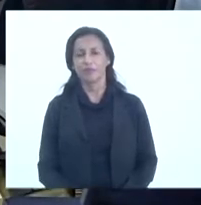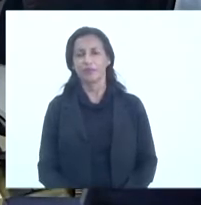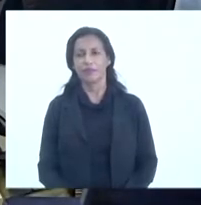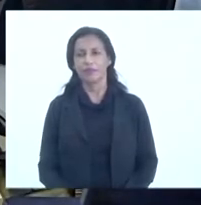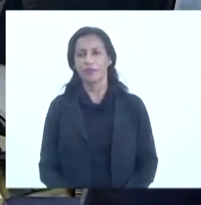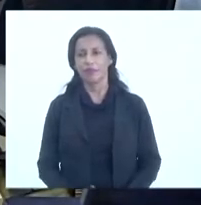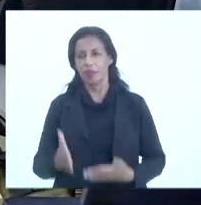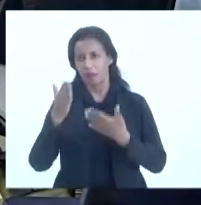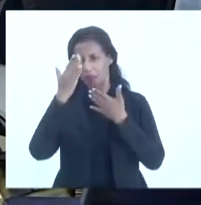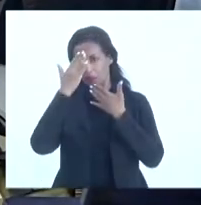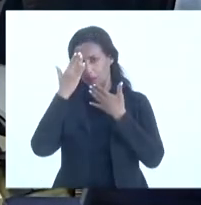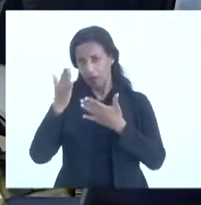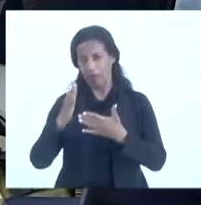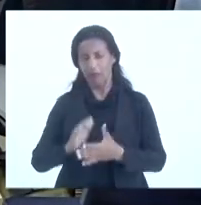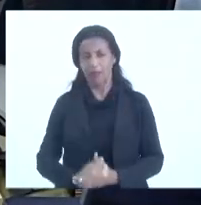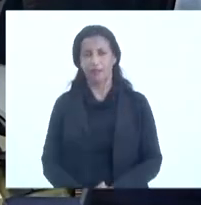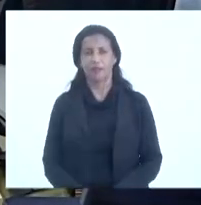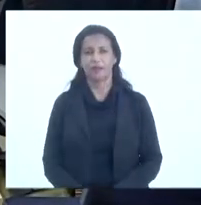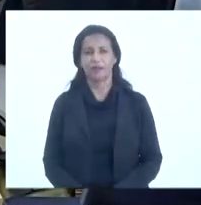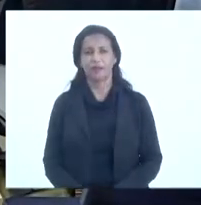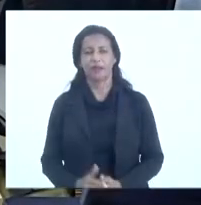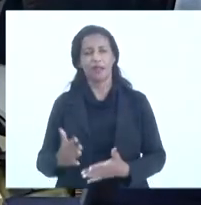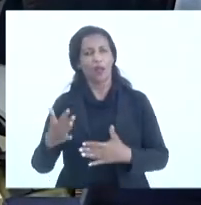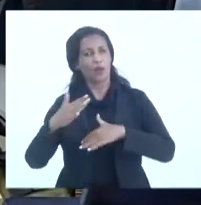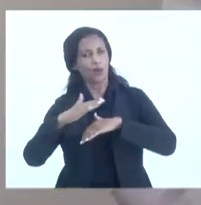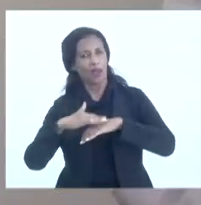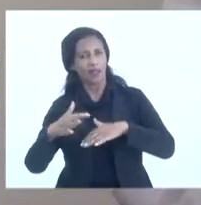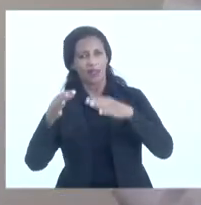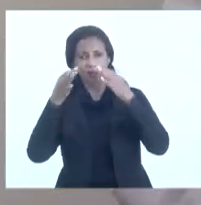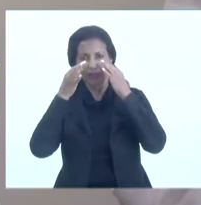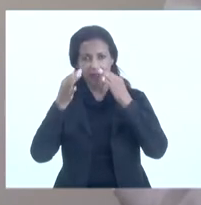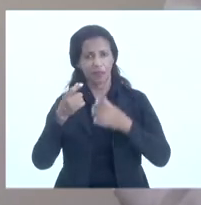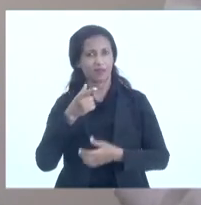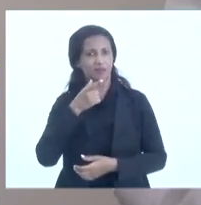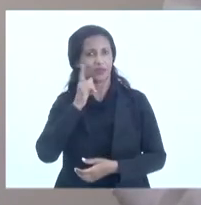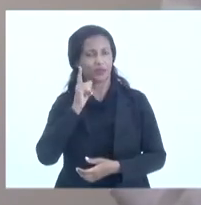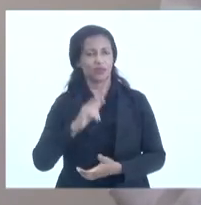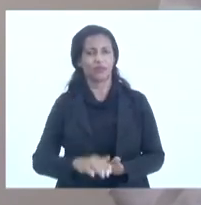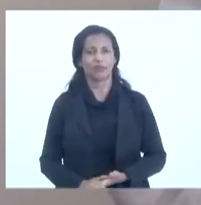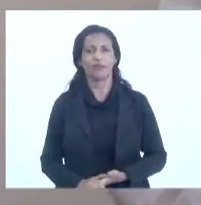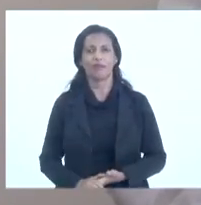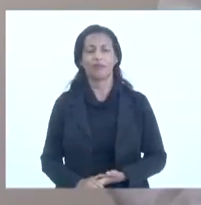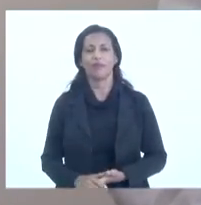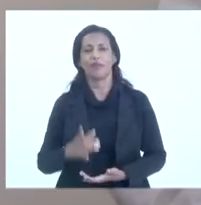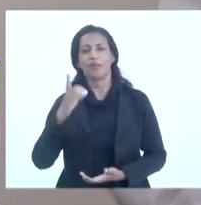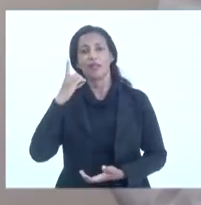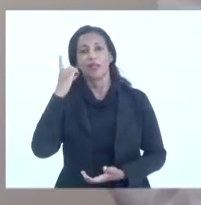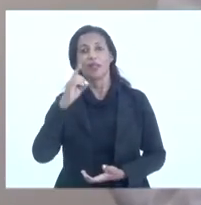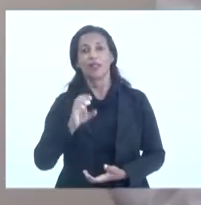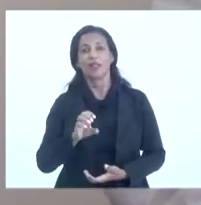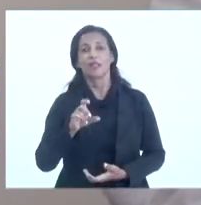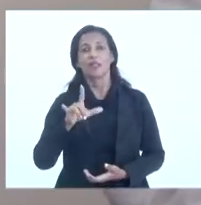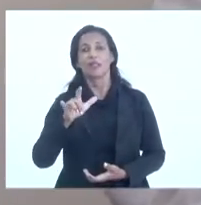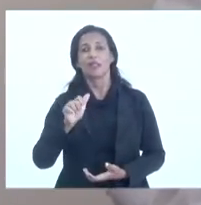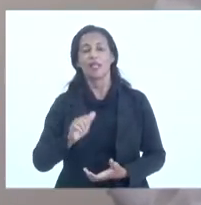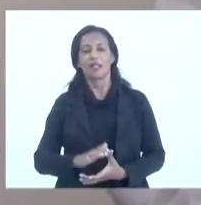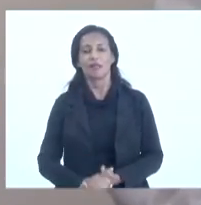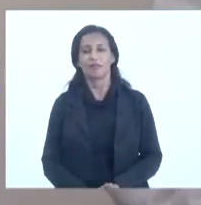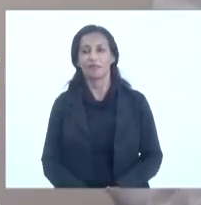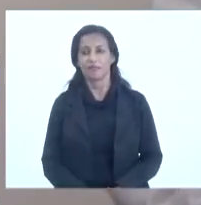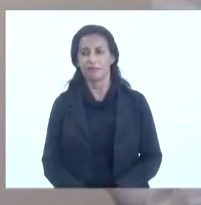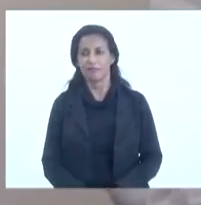Obrigado, Furlane. Mais uma vez, agradecer o carinho e atenção do dia de ontem. Deputada Célia Jordão, por favor.